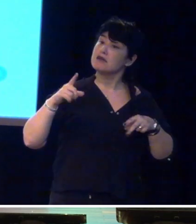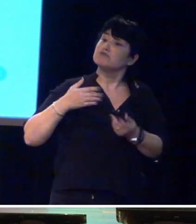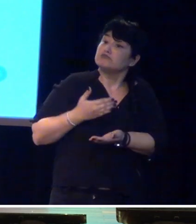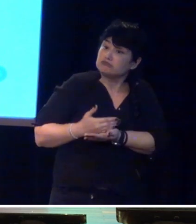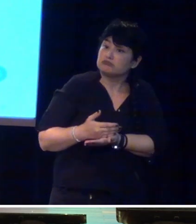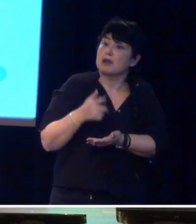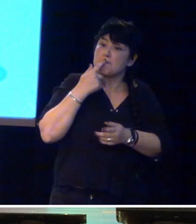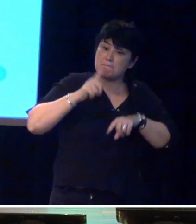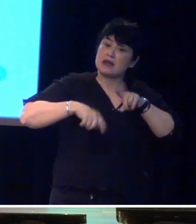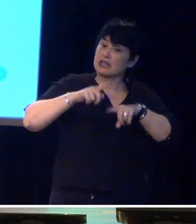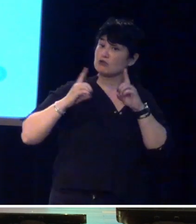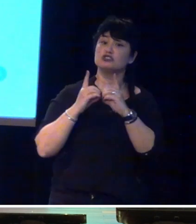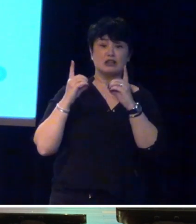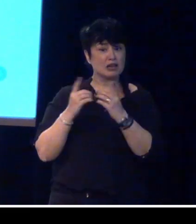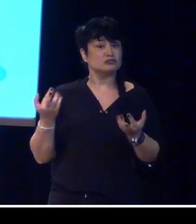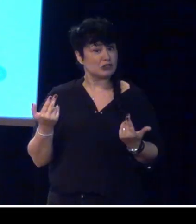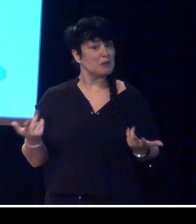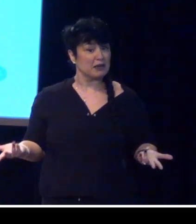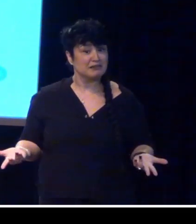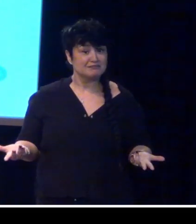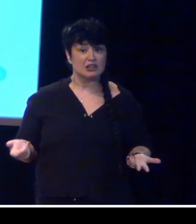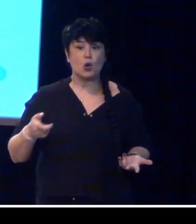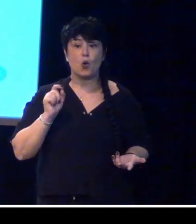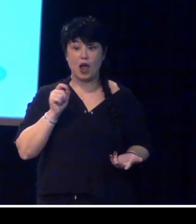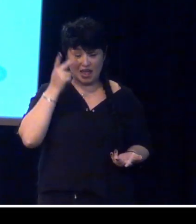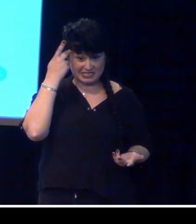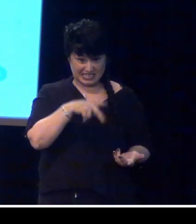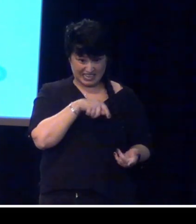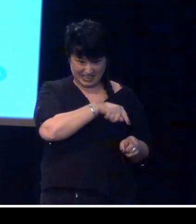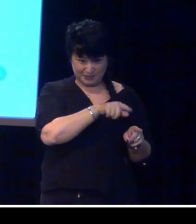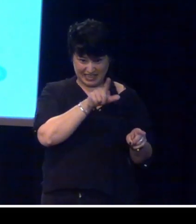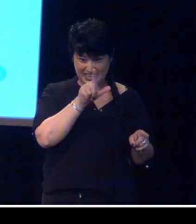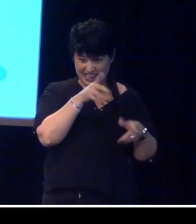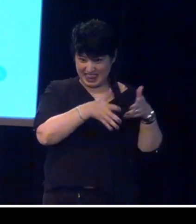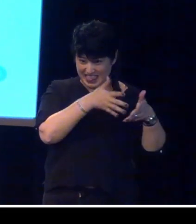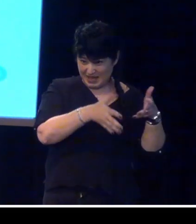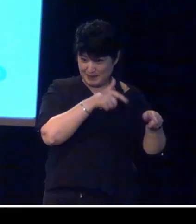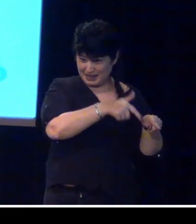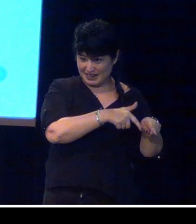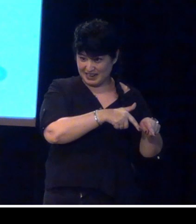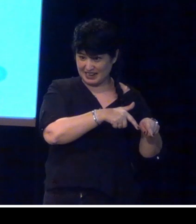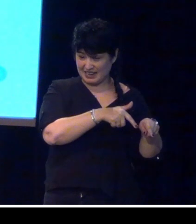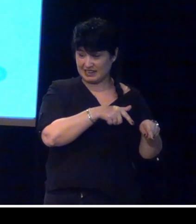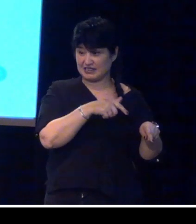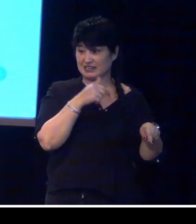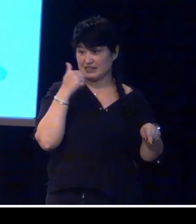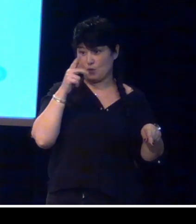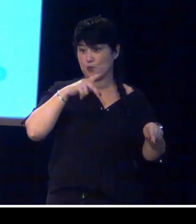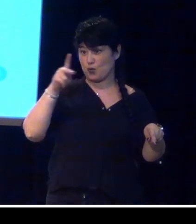partilha de material didático. Comunicação em Libras. Então, ele foi uma maneira que